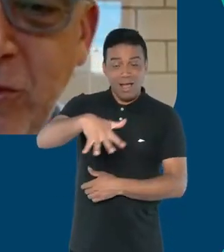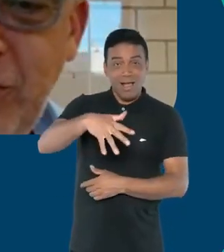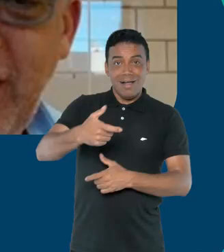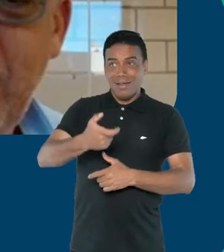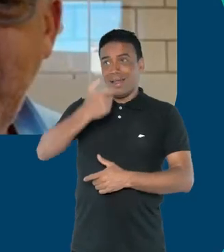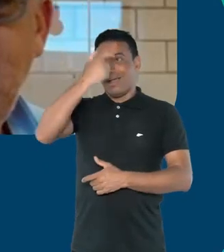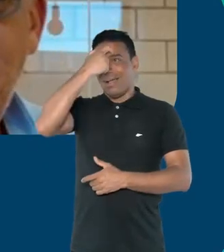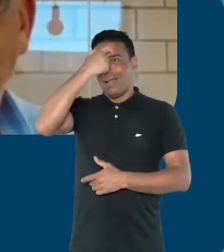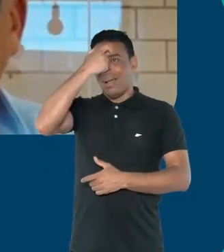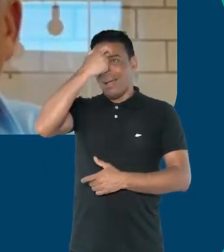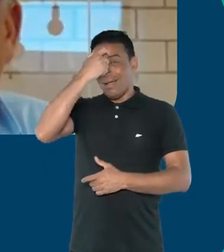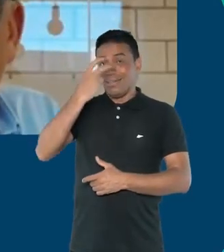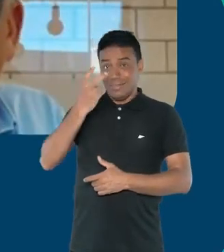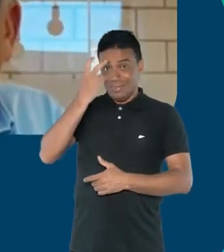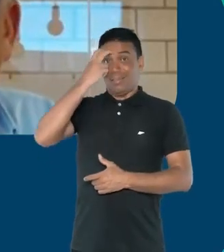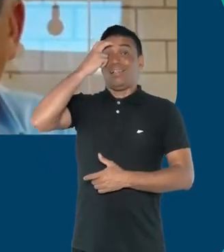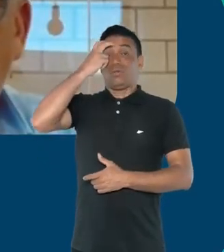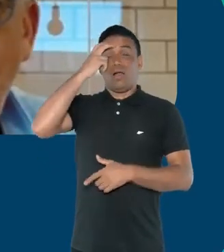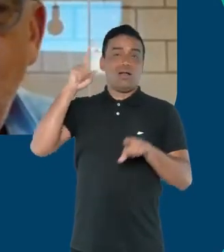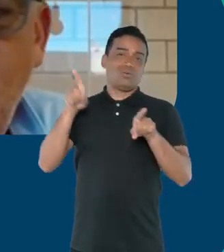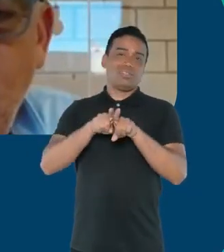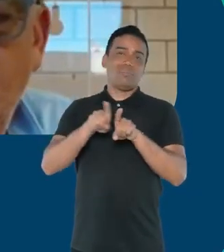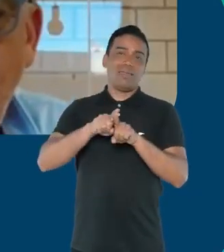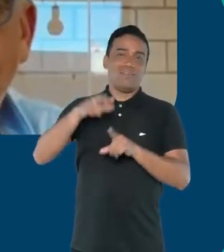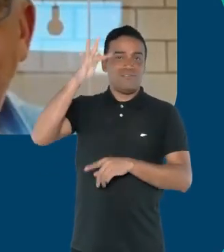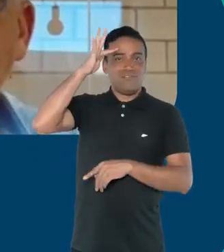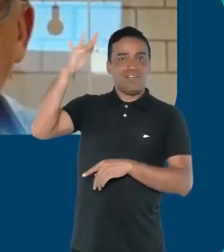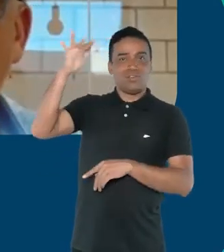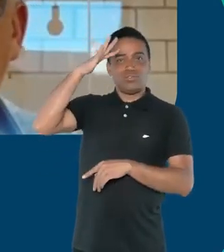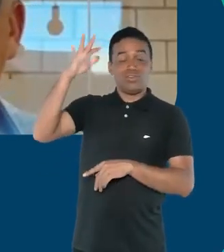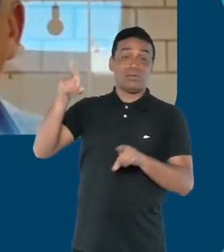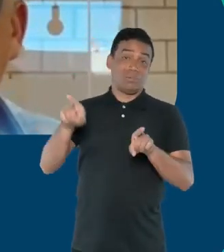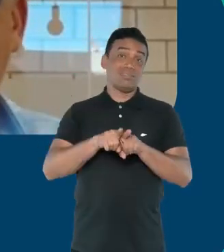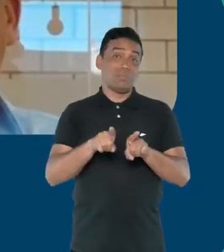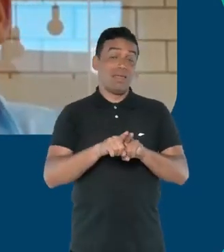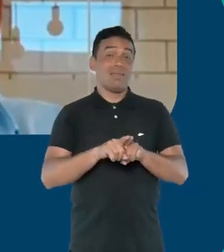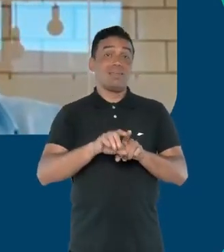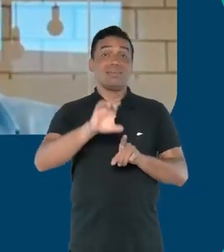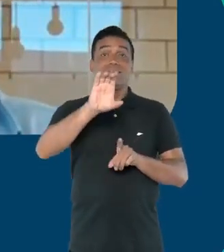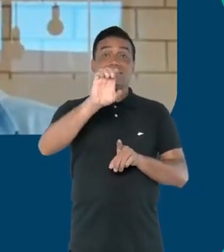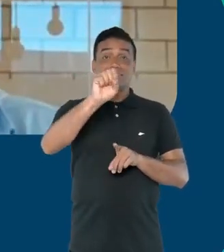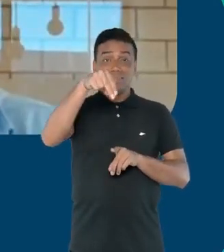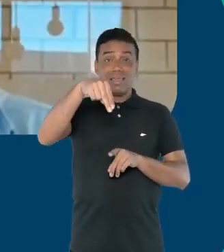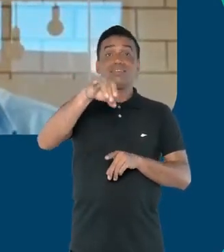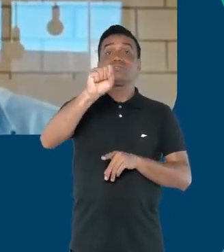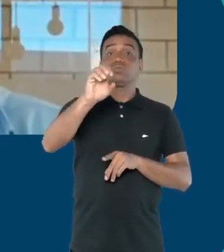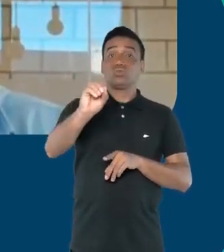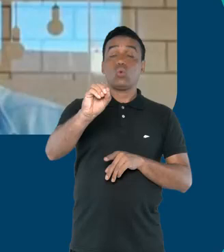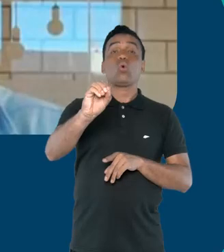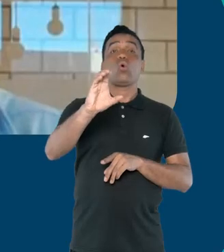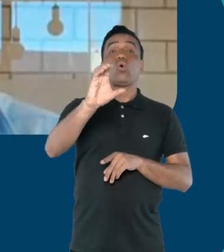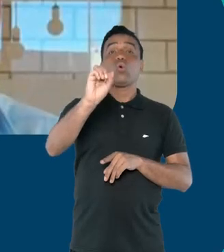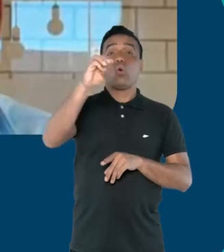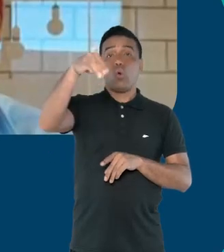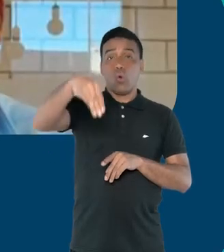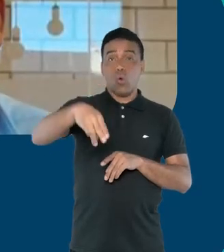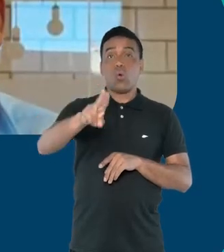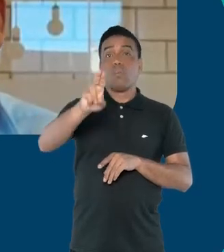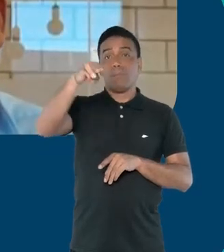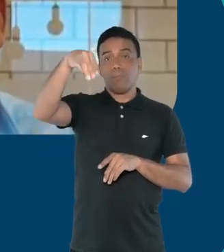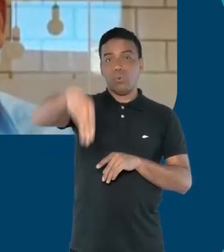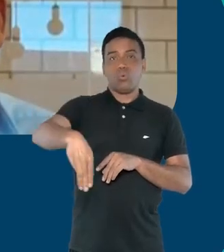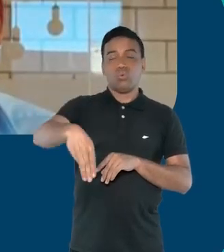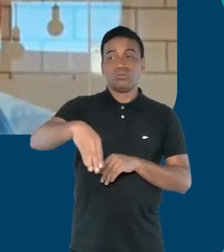da filosofia e principalmente para o senso comum. Ora, se você pega no mundo da